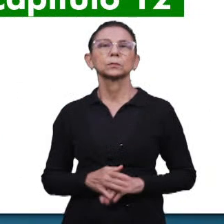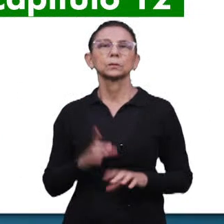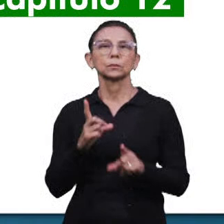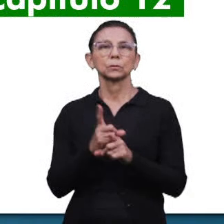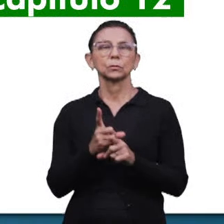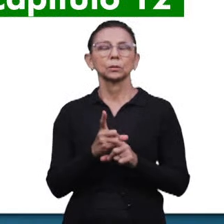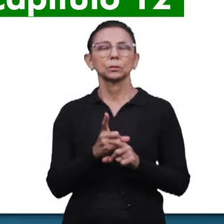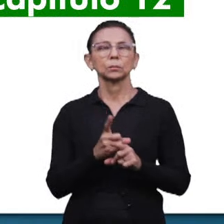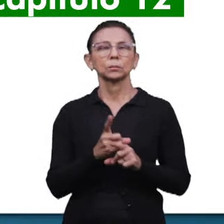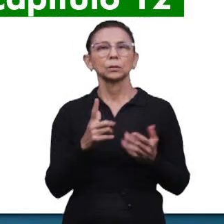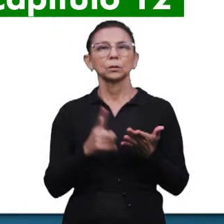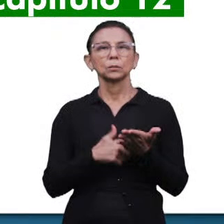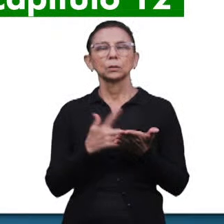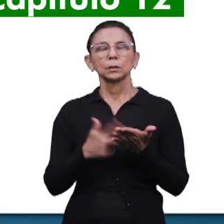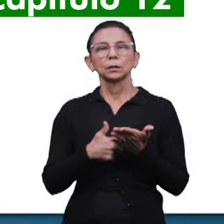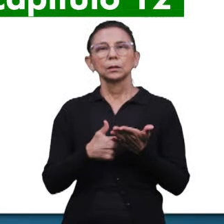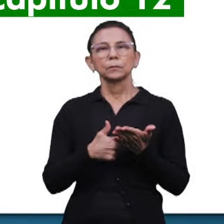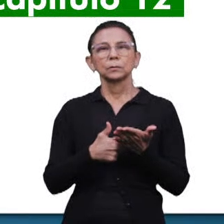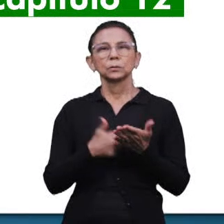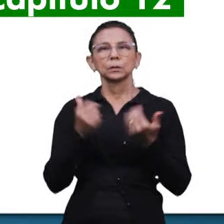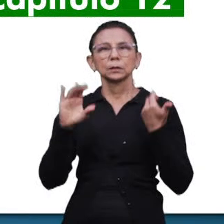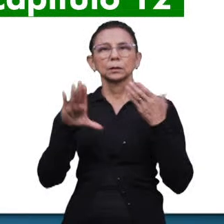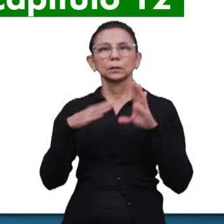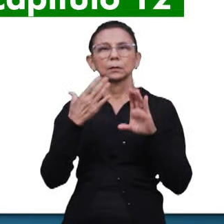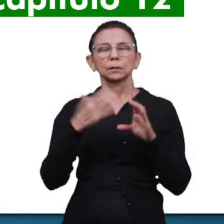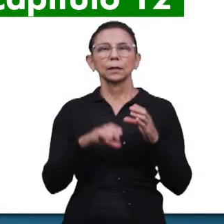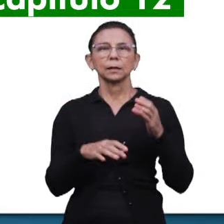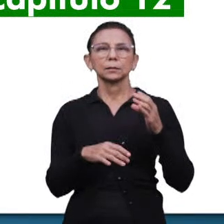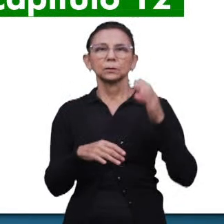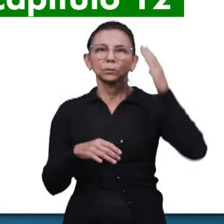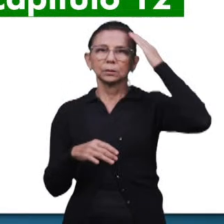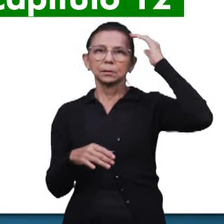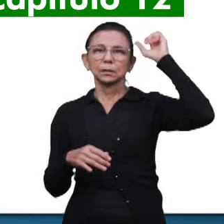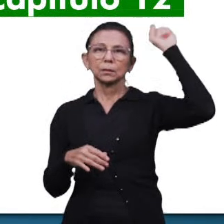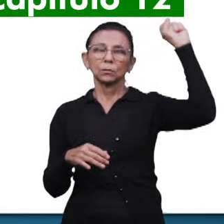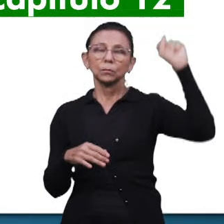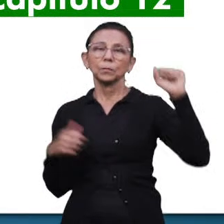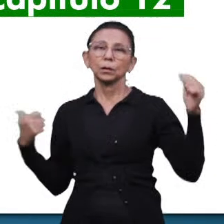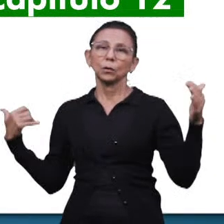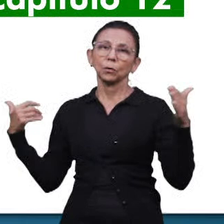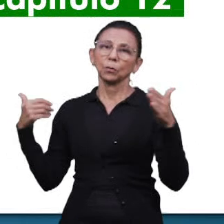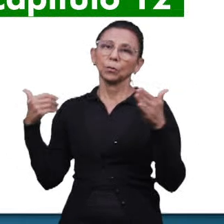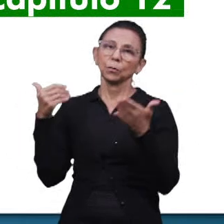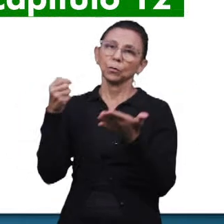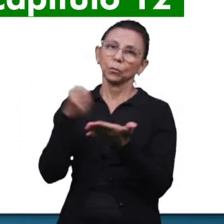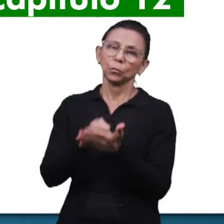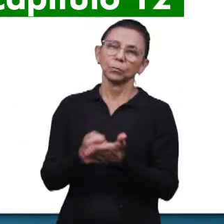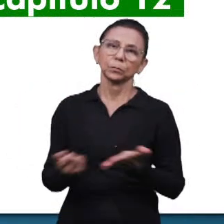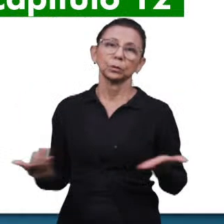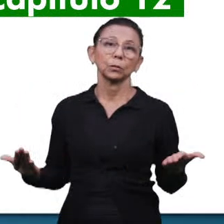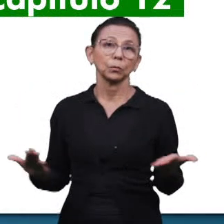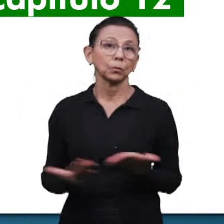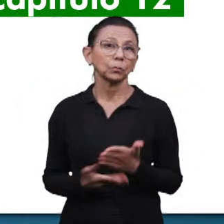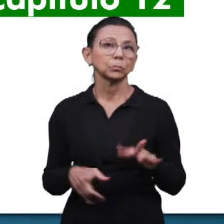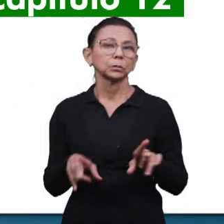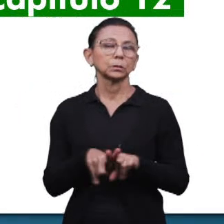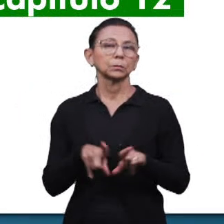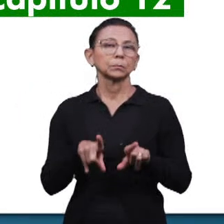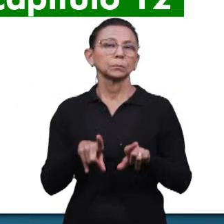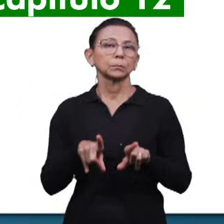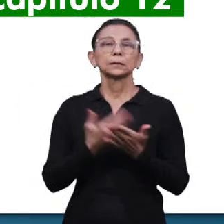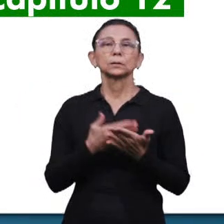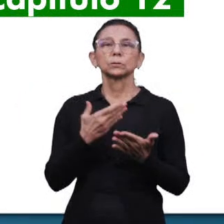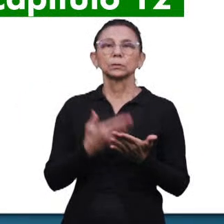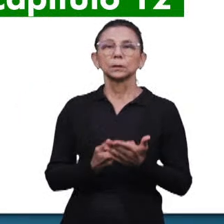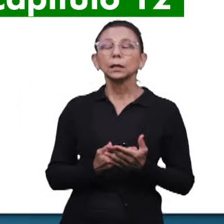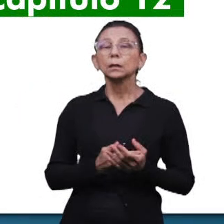livro de Cantares de Salomão e que eles se cumprem em nossos dias. E além disso, nós estamos estudando agora a